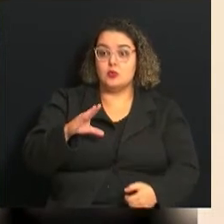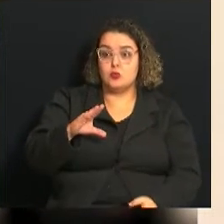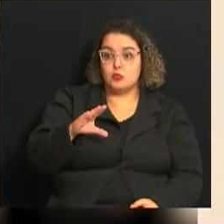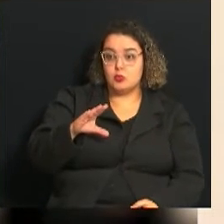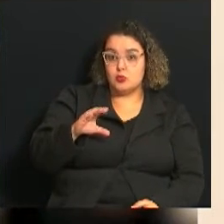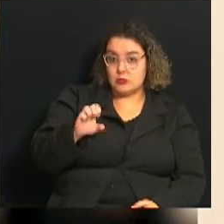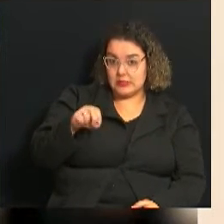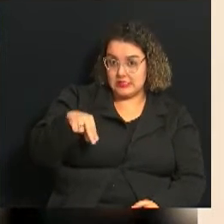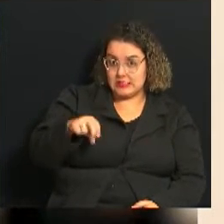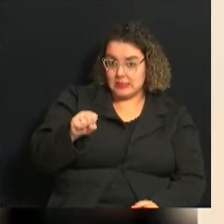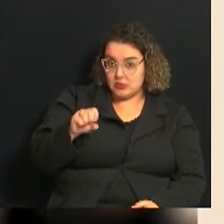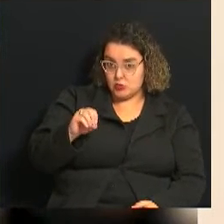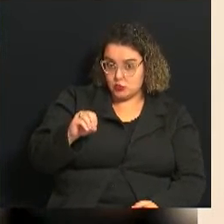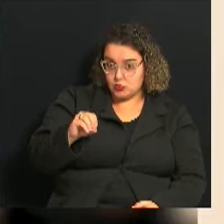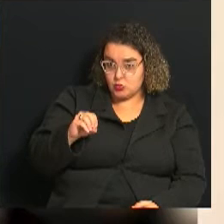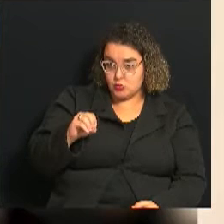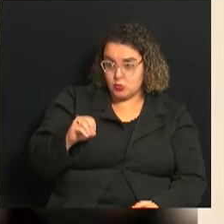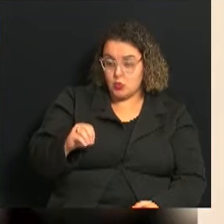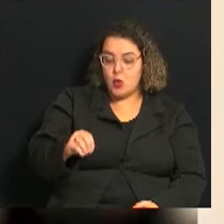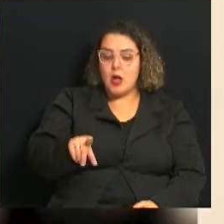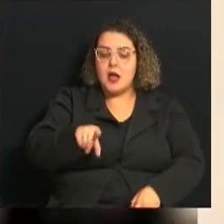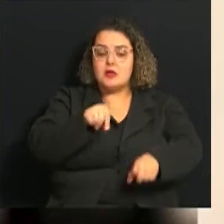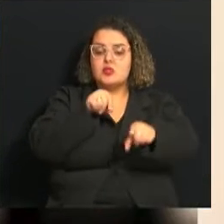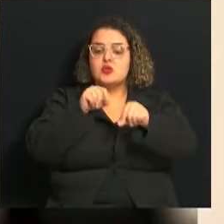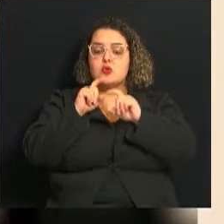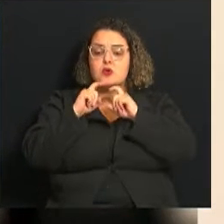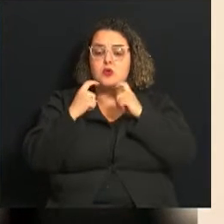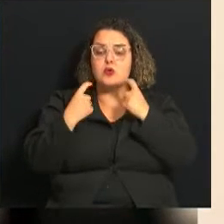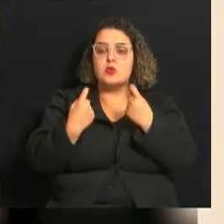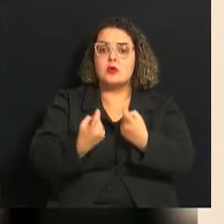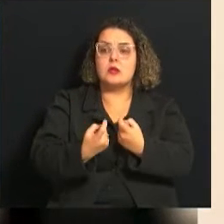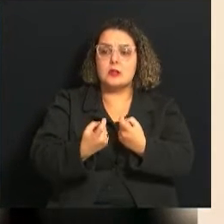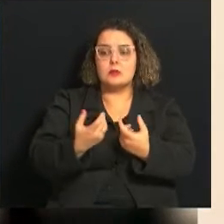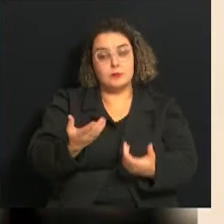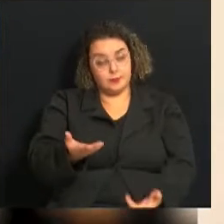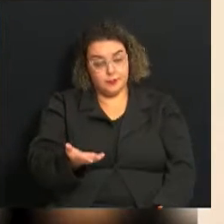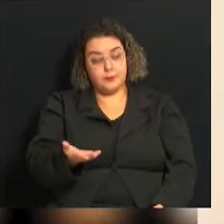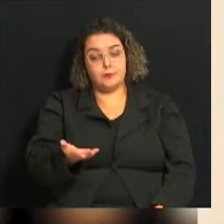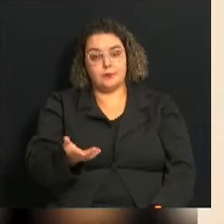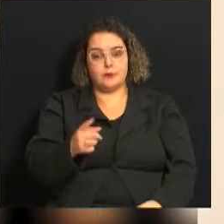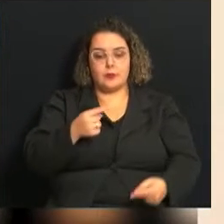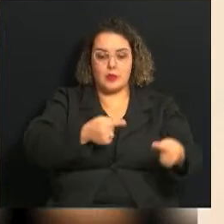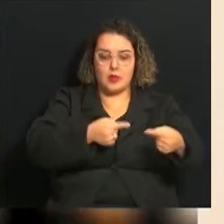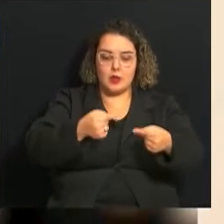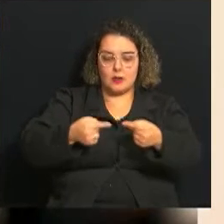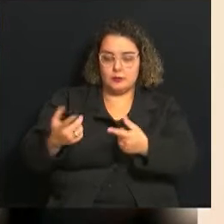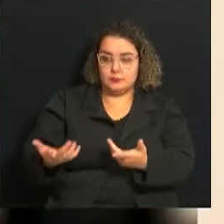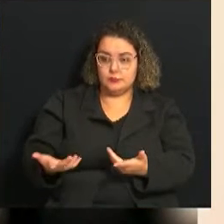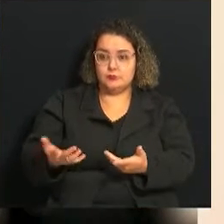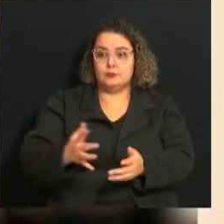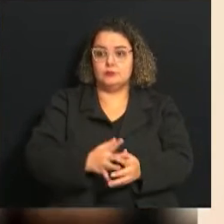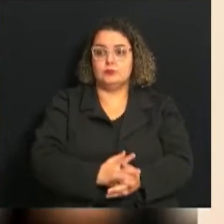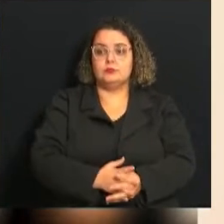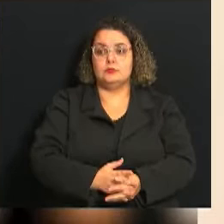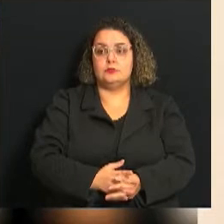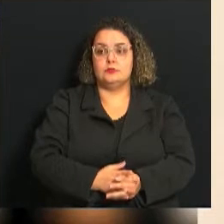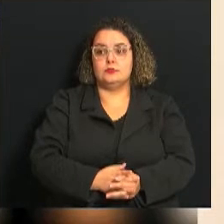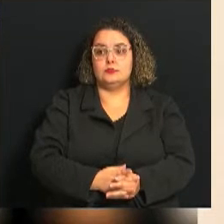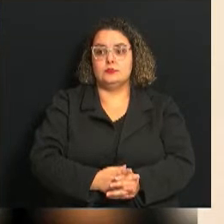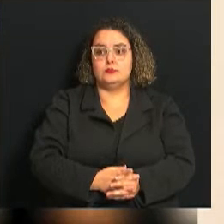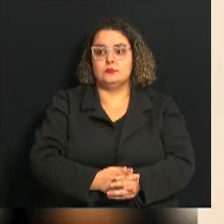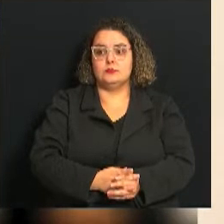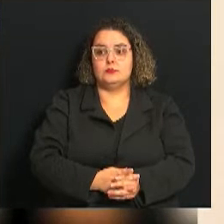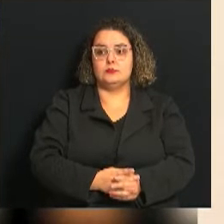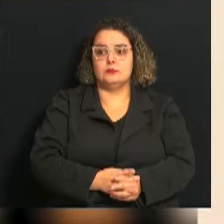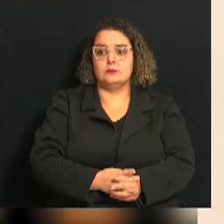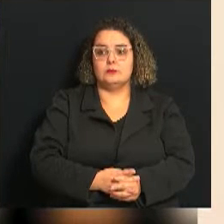pergunta sobre orientação sexual, né? E isso, né, e essa discussão, né,